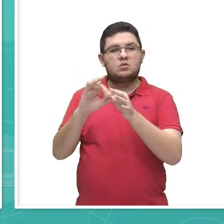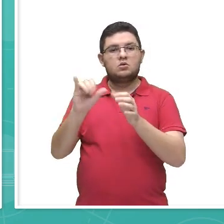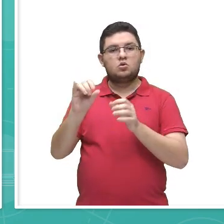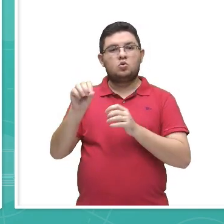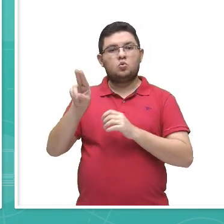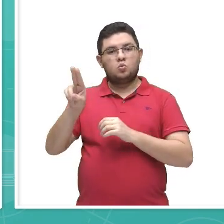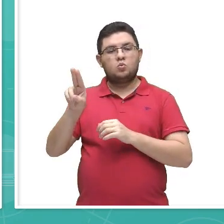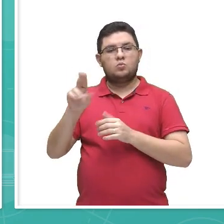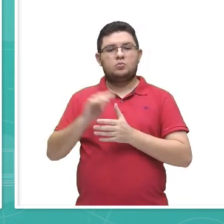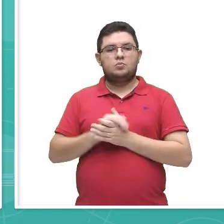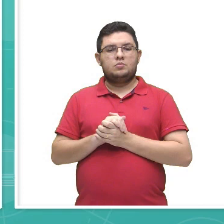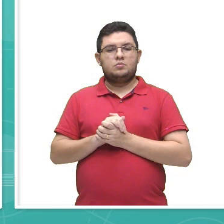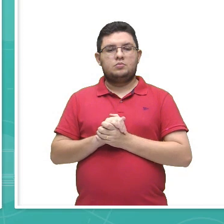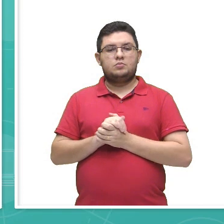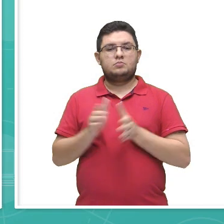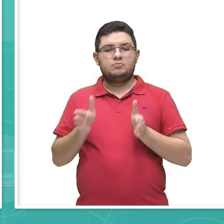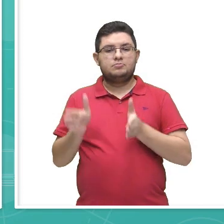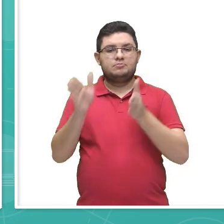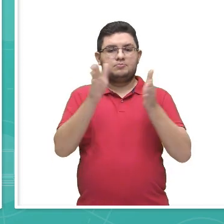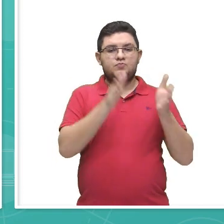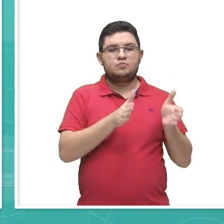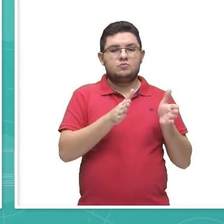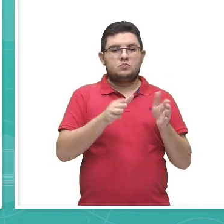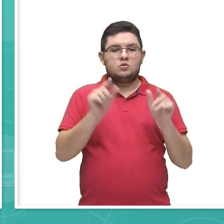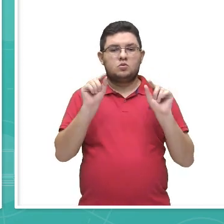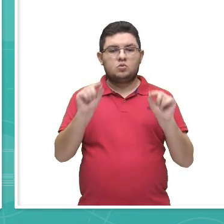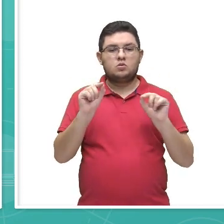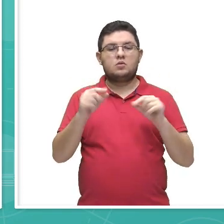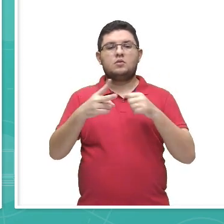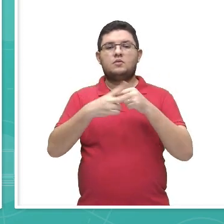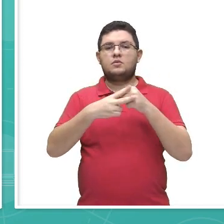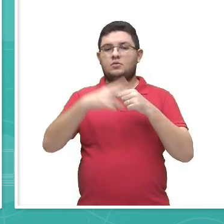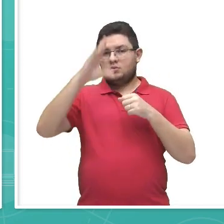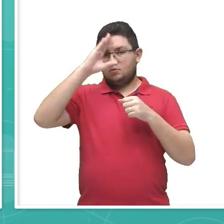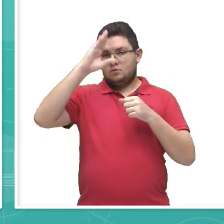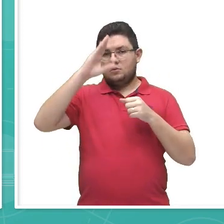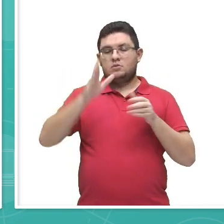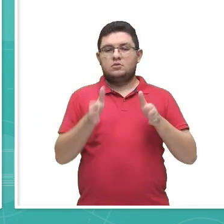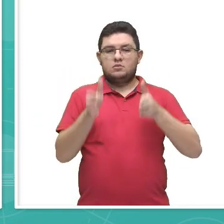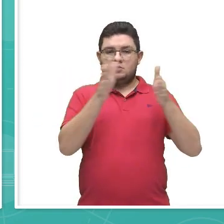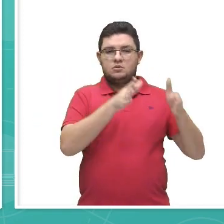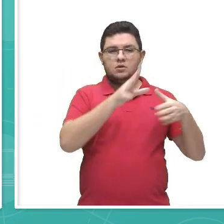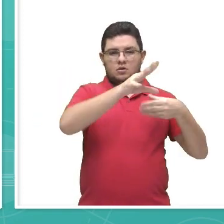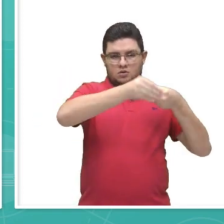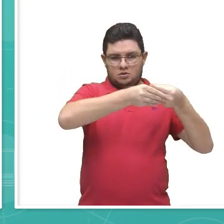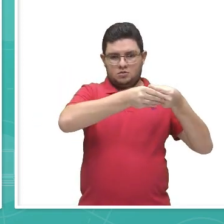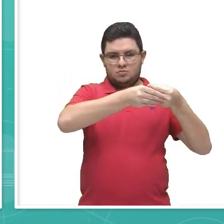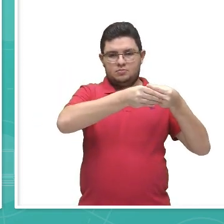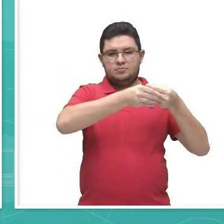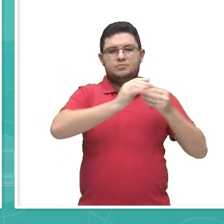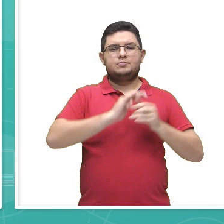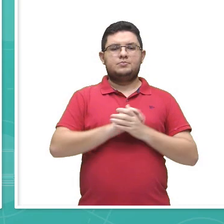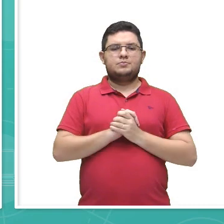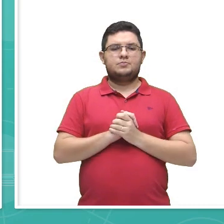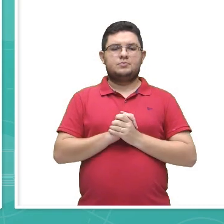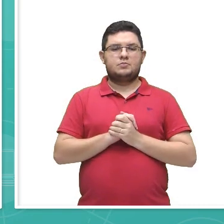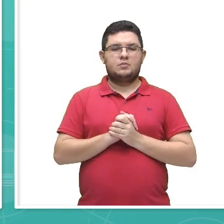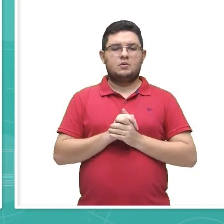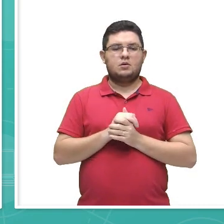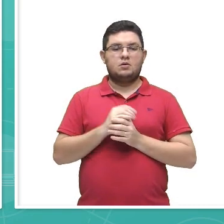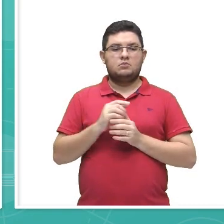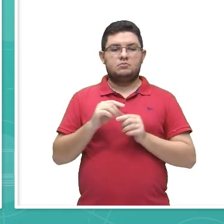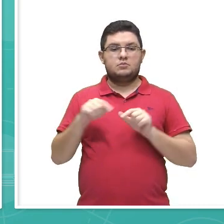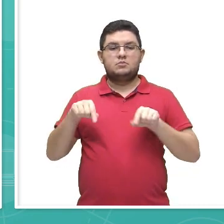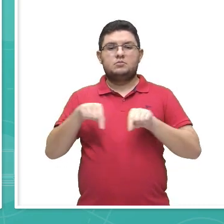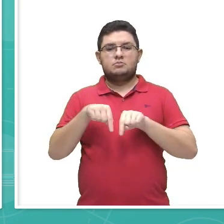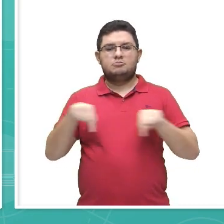aí segue a ordem que a gente já conhece. Verbo principal e complemento. Tudo bem? Aqui houve uma troca, não